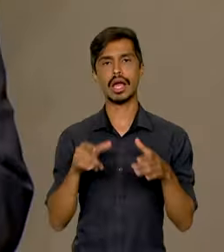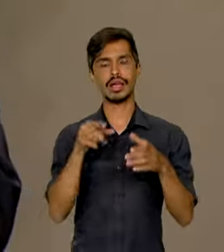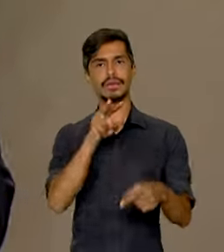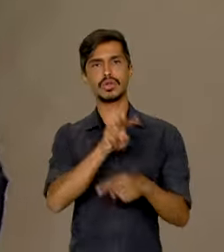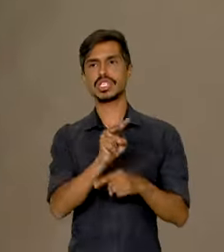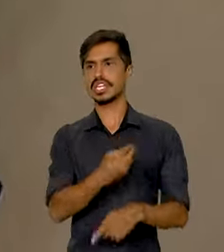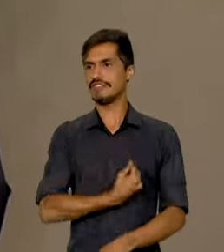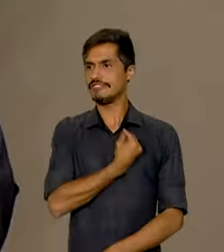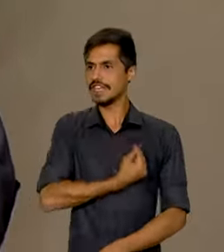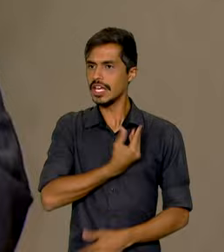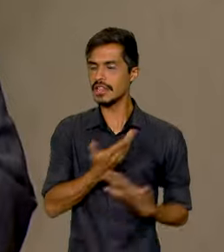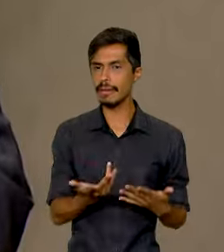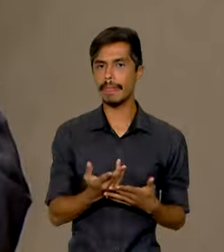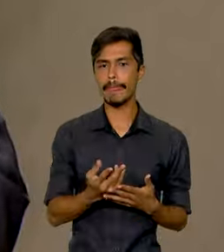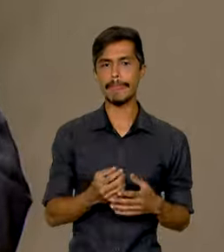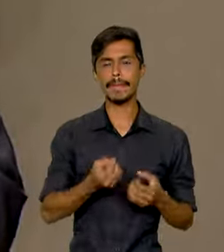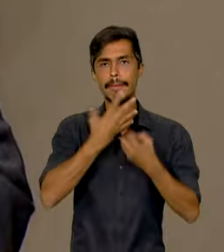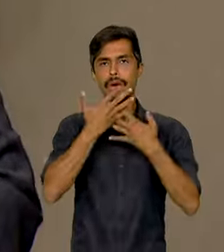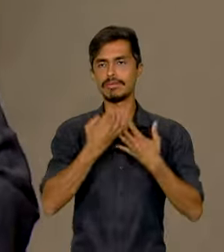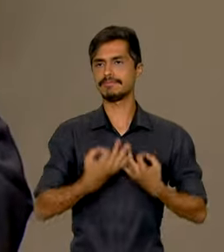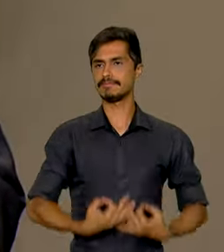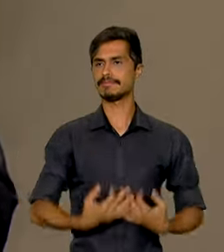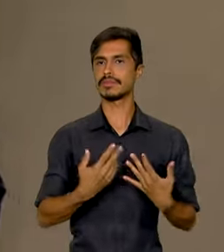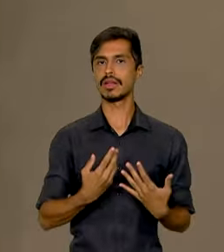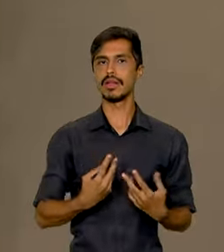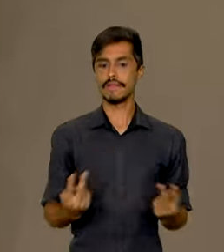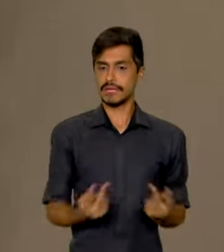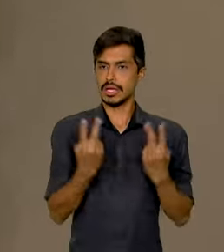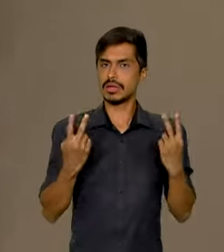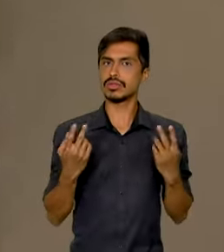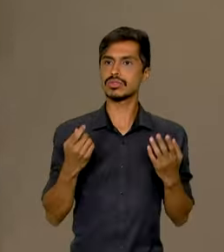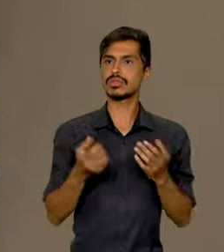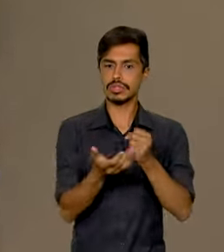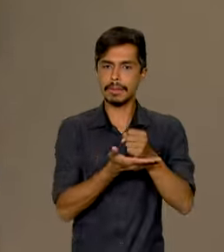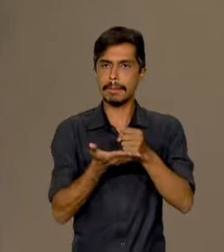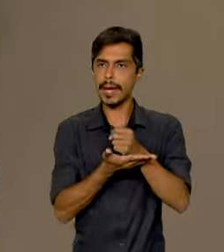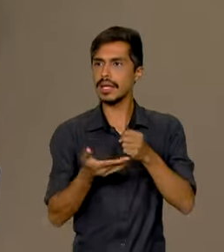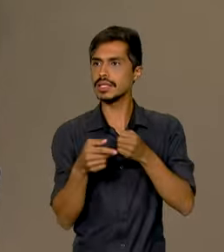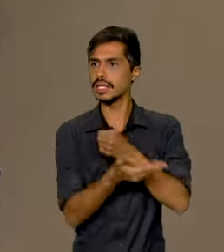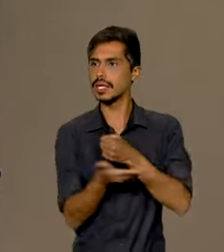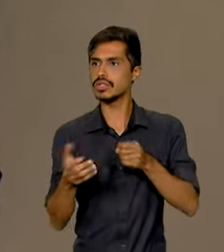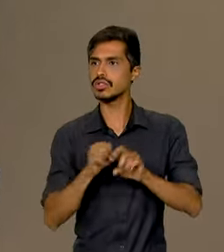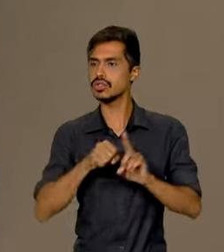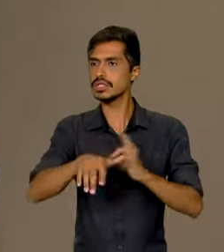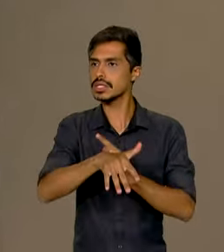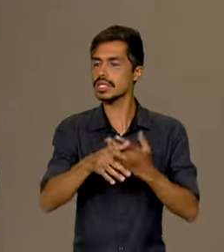vida. Em nome do amor, da solidariedade, dos valores que embasam a sociedade